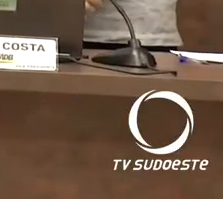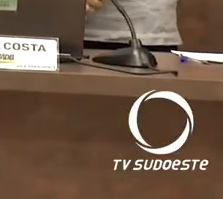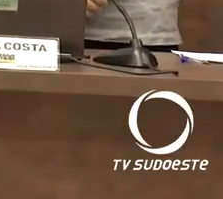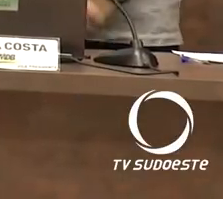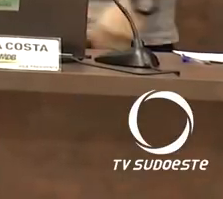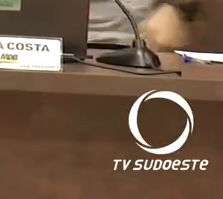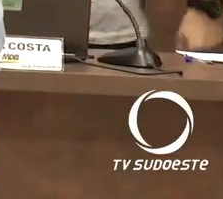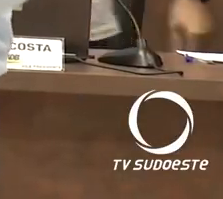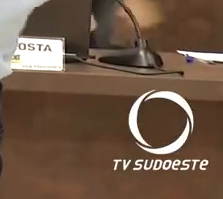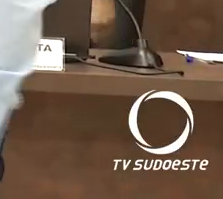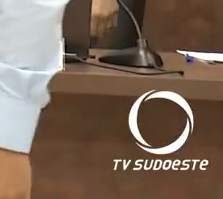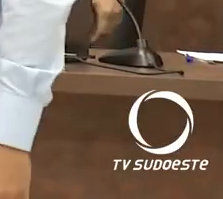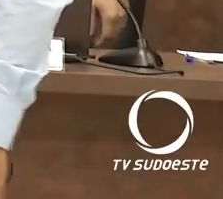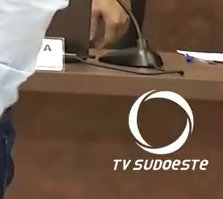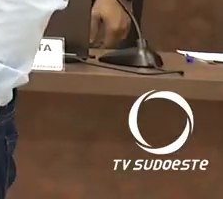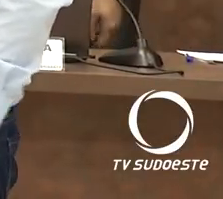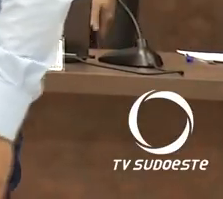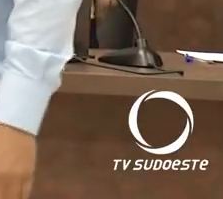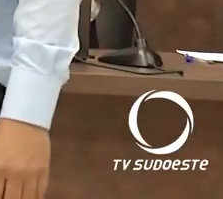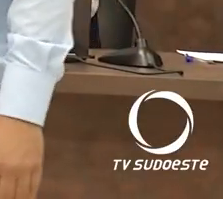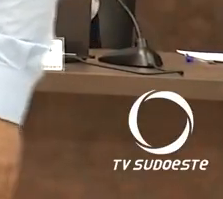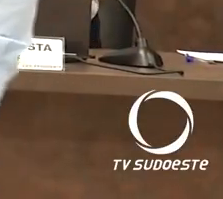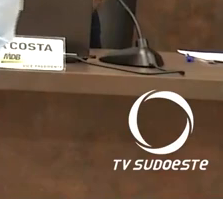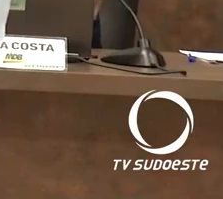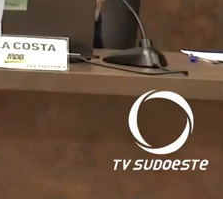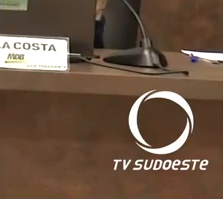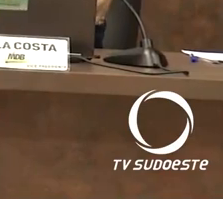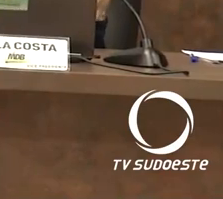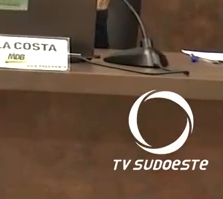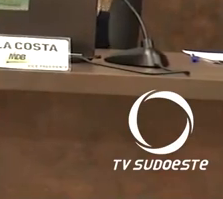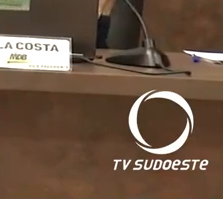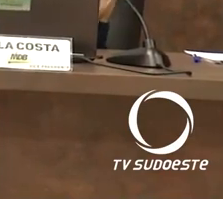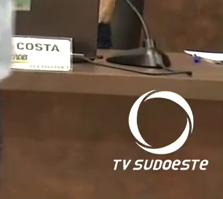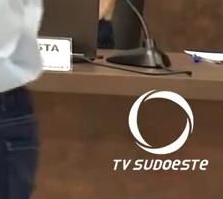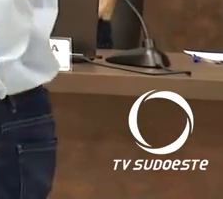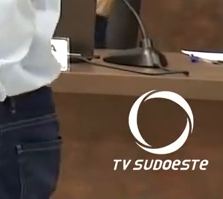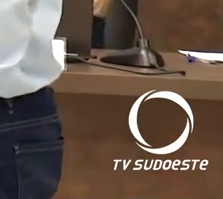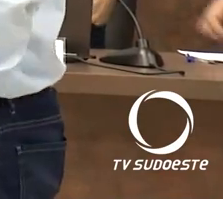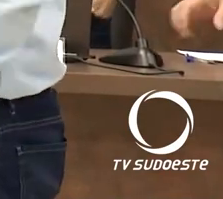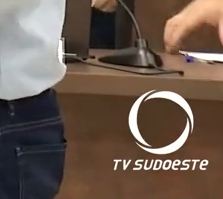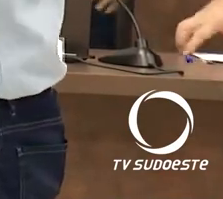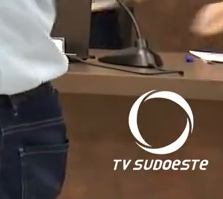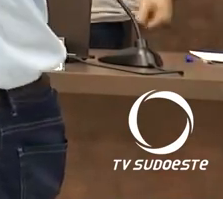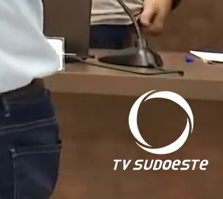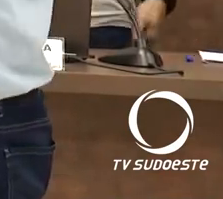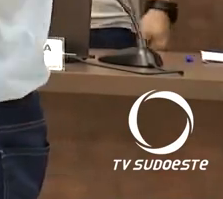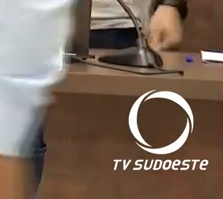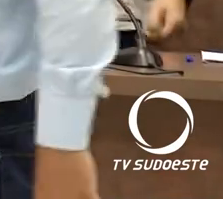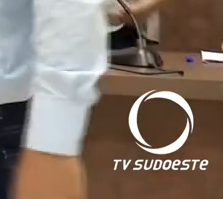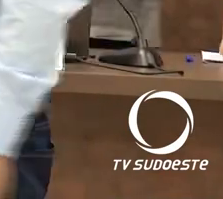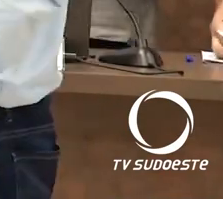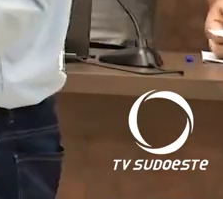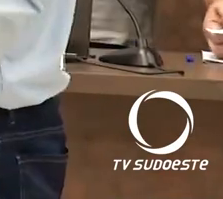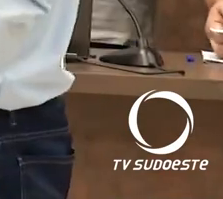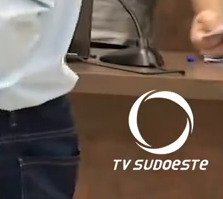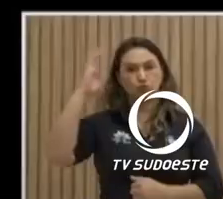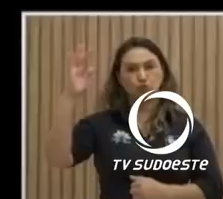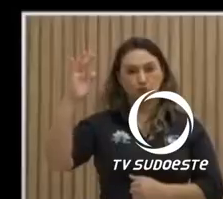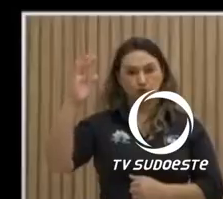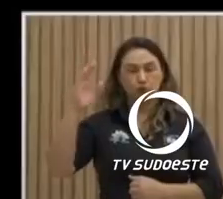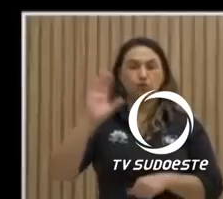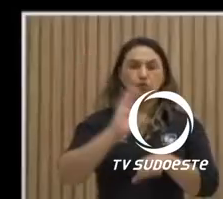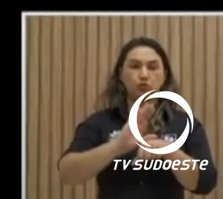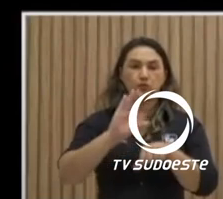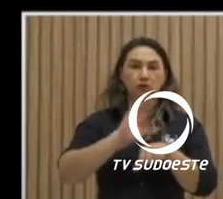Neto, formado em Educação Física. A homenagem foi entregue pelo vereador Rodrigo Chopin, do Podemos. Diogo é mestre